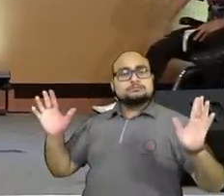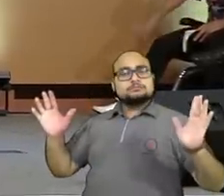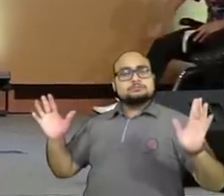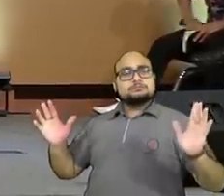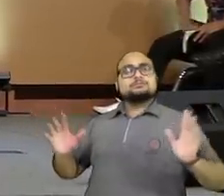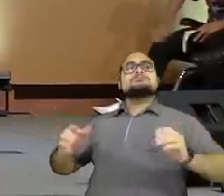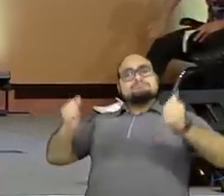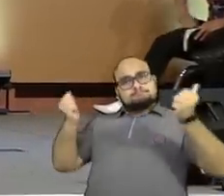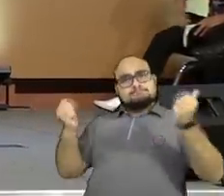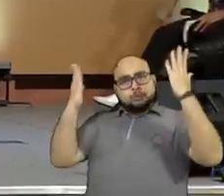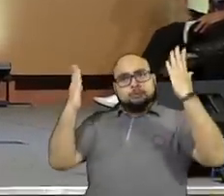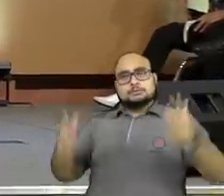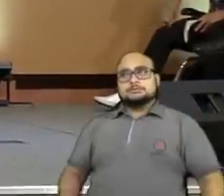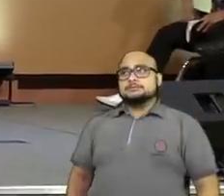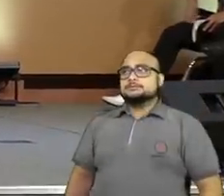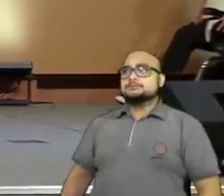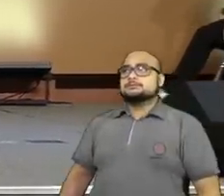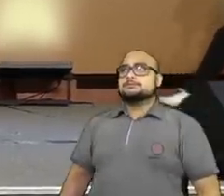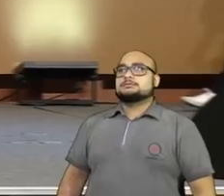glorificado.